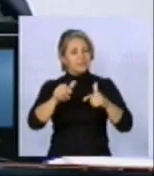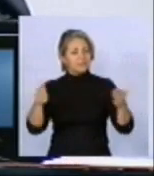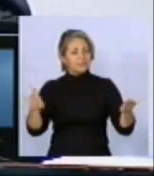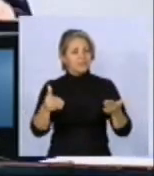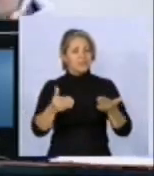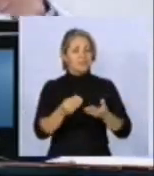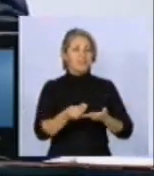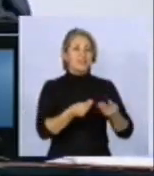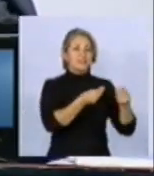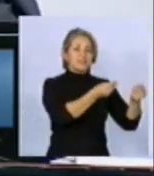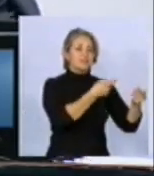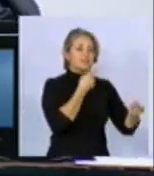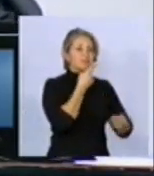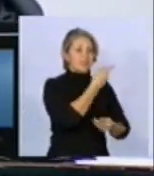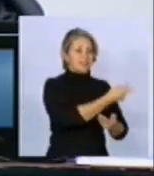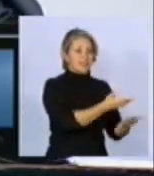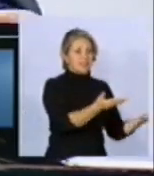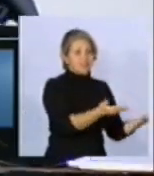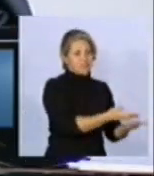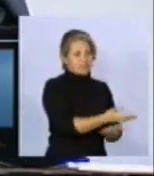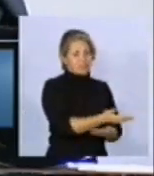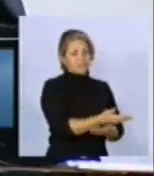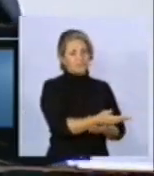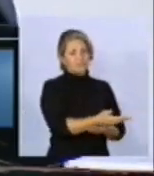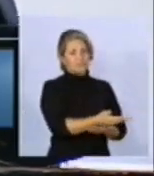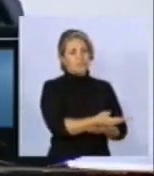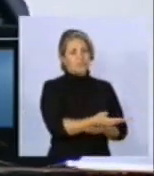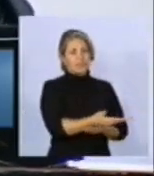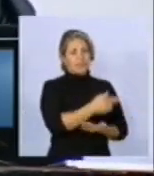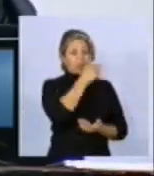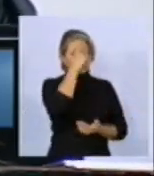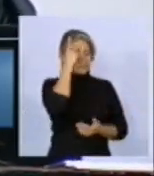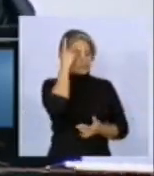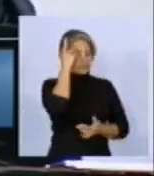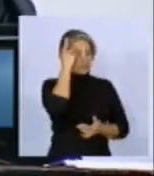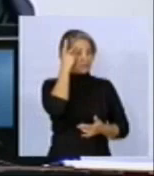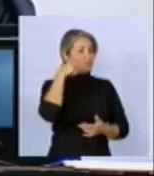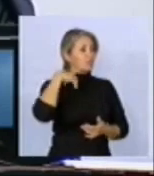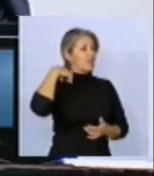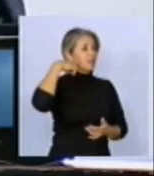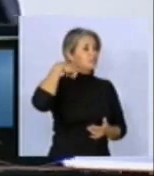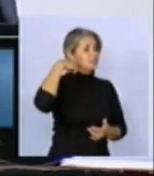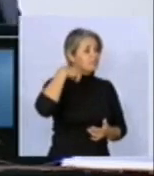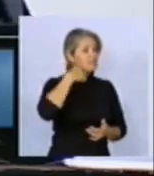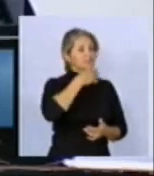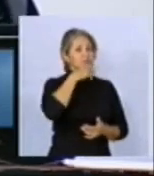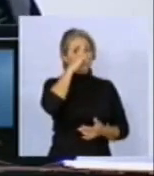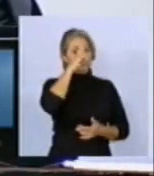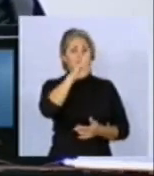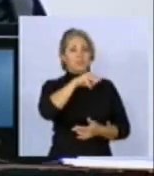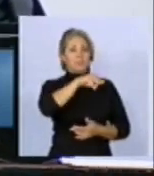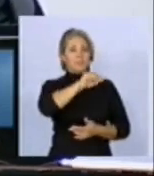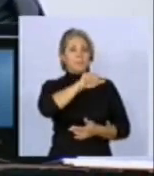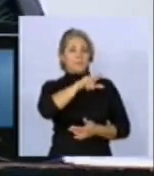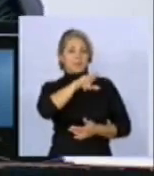passar a palavra preliminarmente ao subprocurador Dr Mário